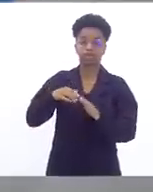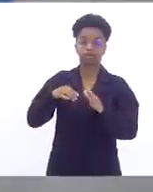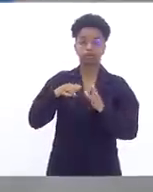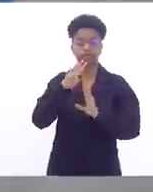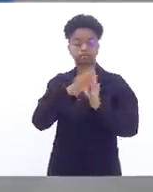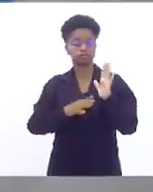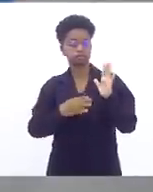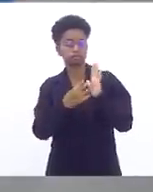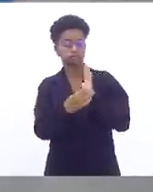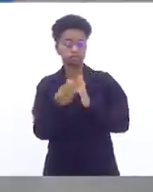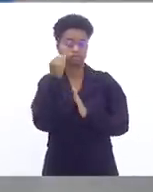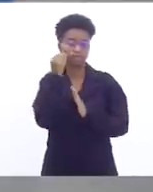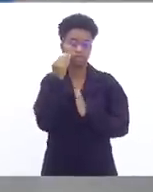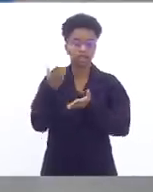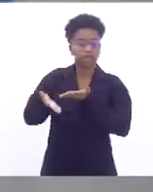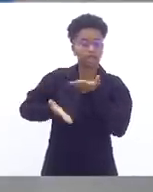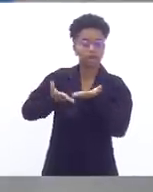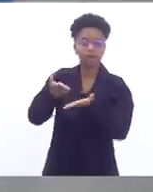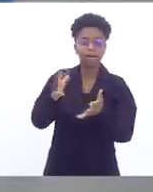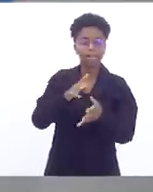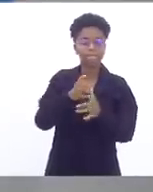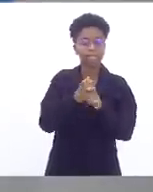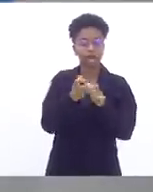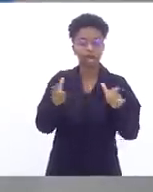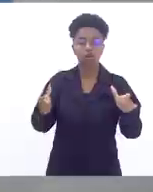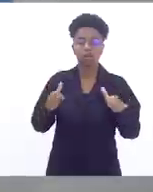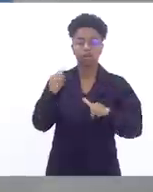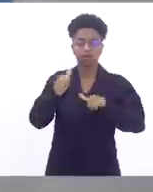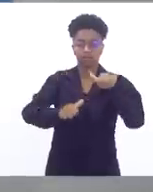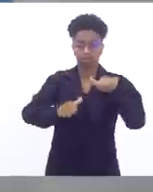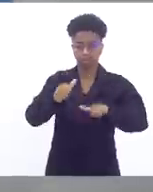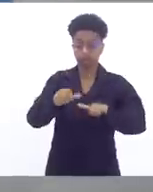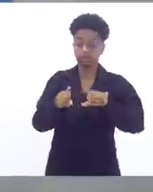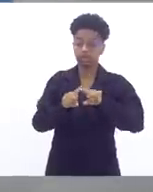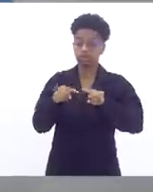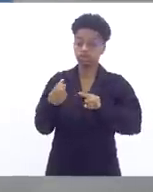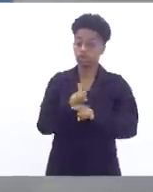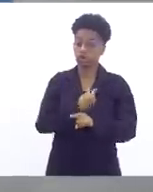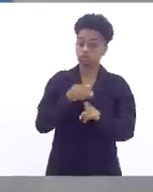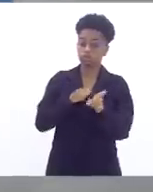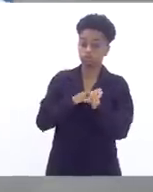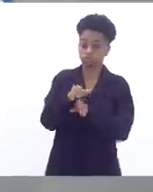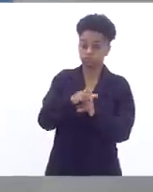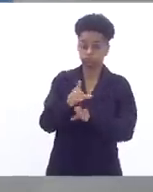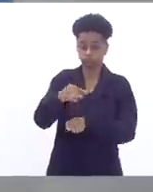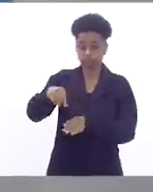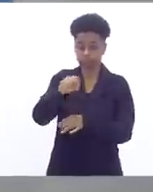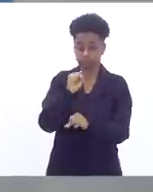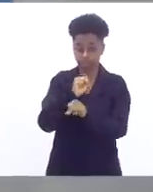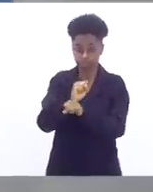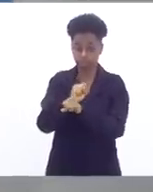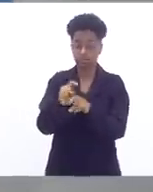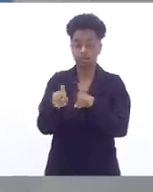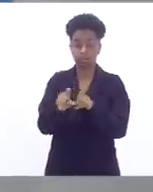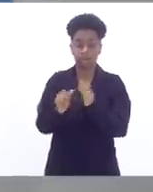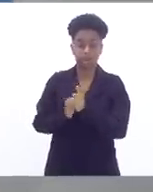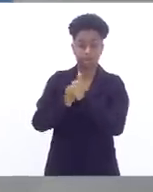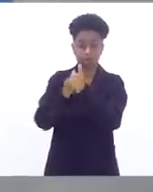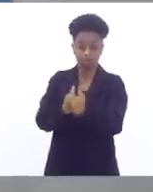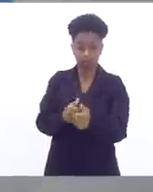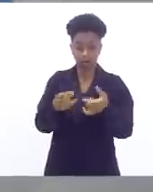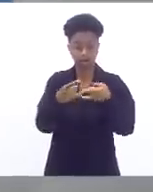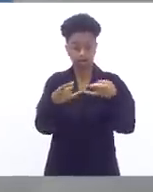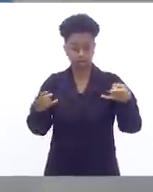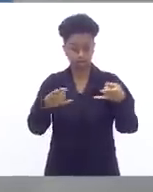seja possível tratar o maior número de revisões orientamos que aguarde e acompanha os seus contracheques